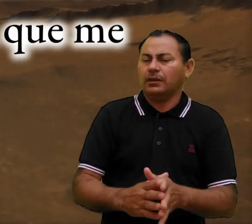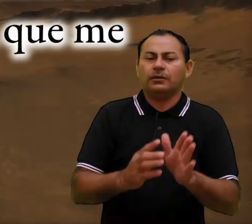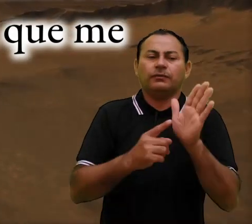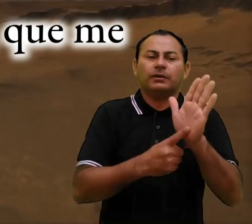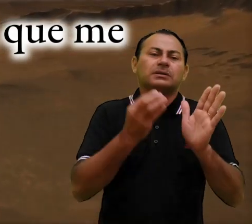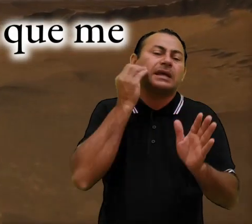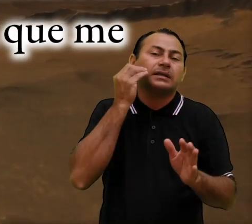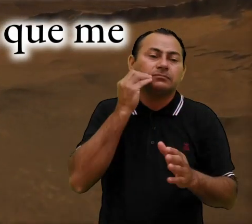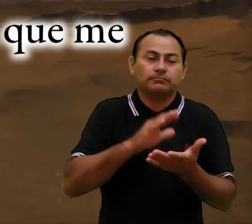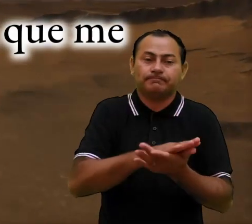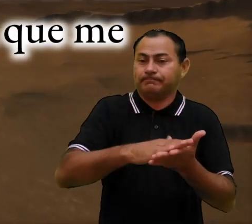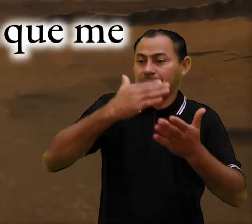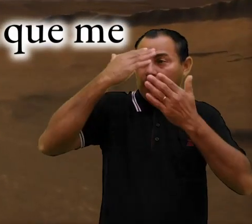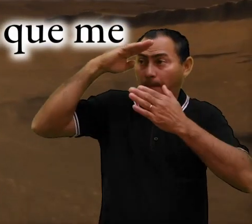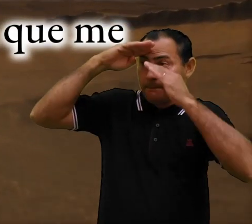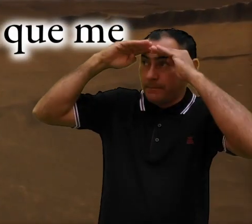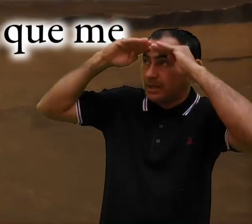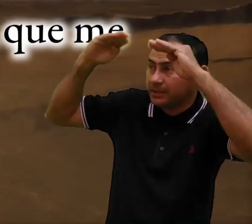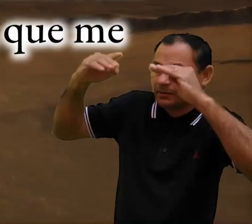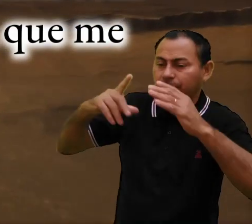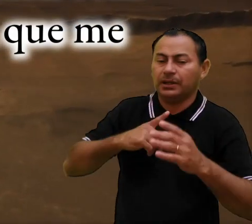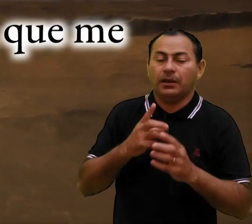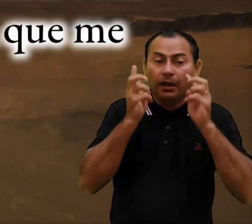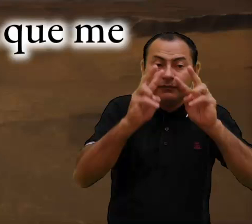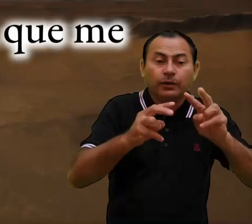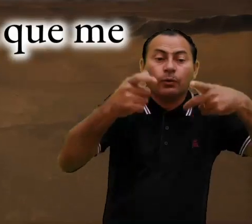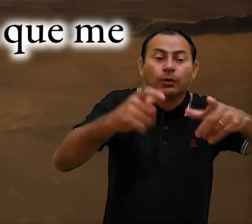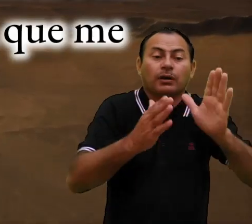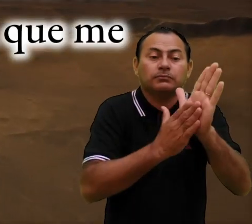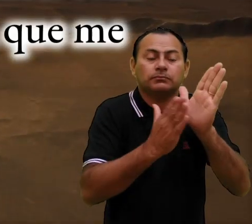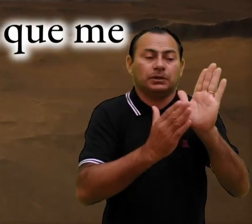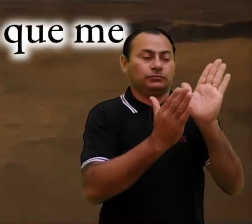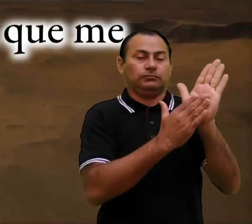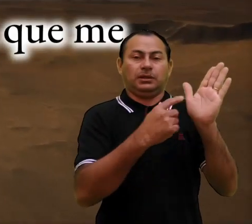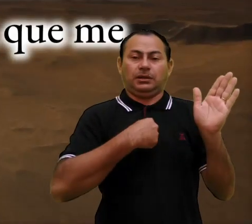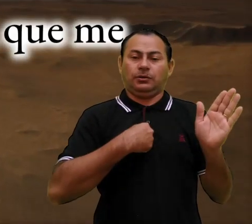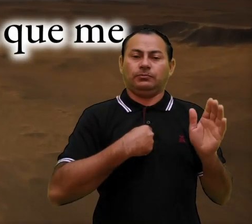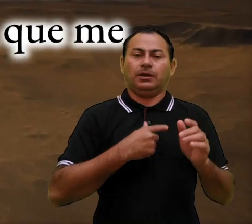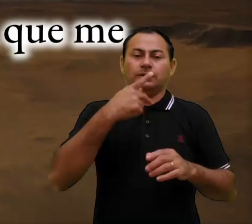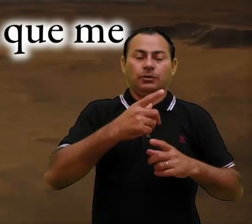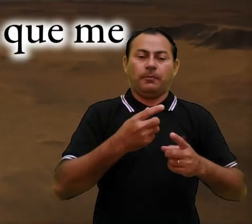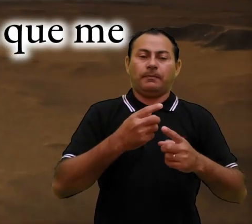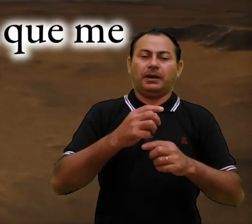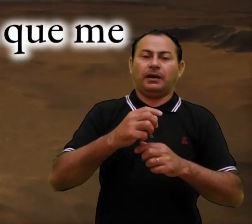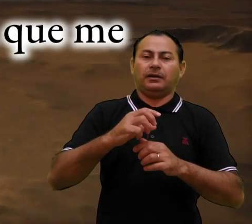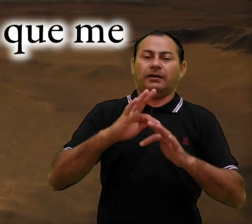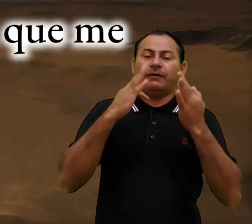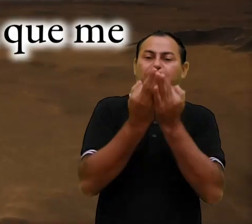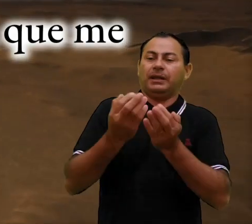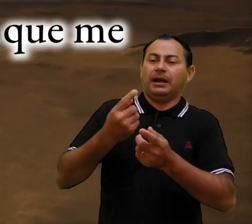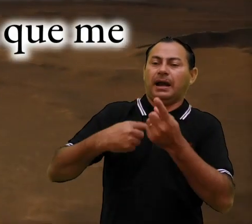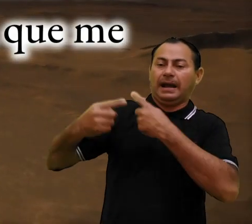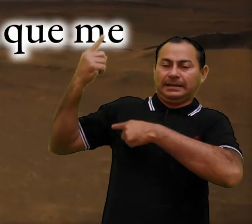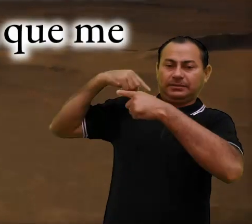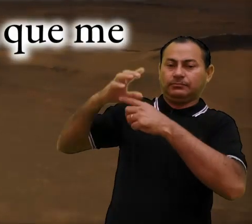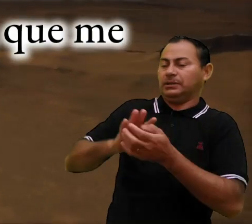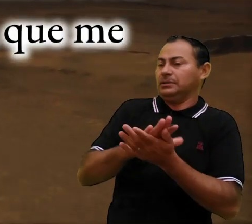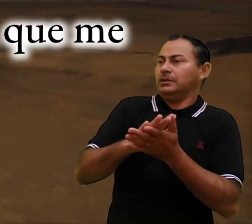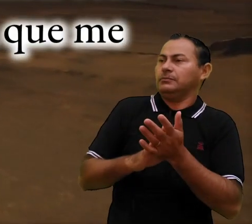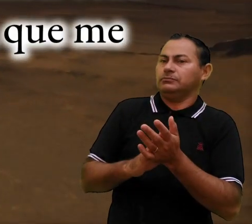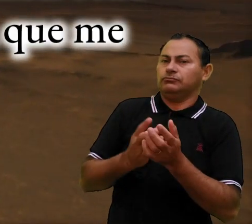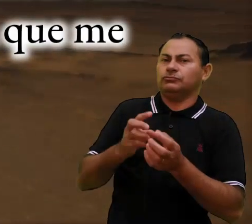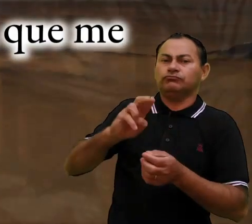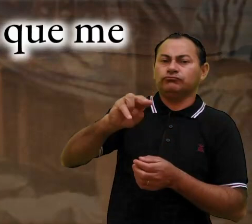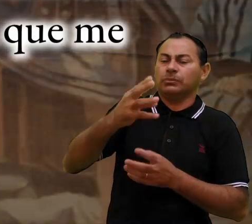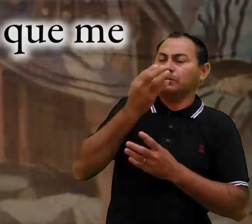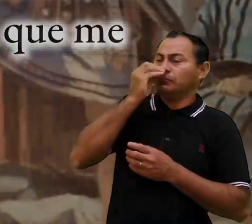desobedeceram 10 vezes, nenhum deles chegará a ver a terra que prometi com juramento aos seus antepassados. Ninguém que me tratou com